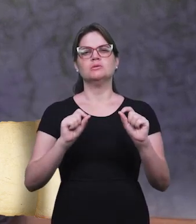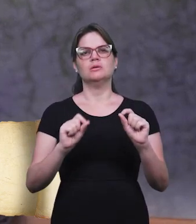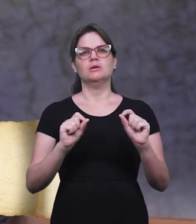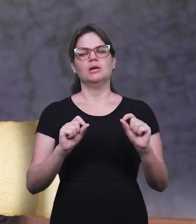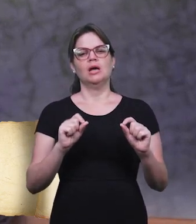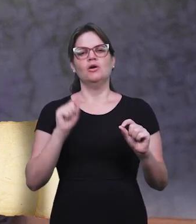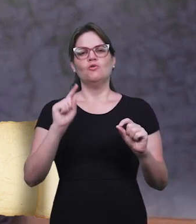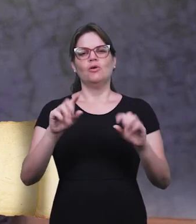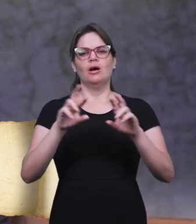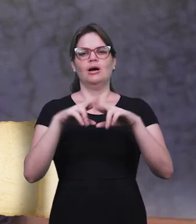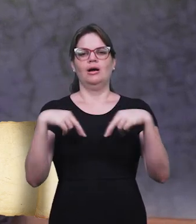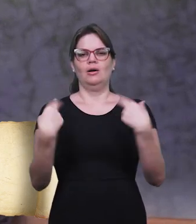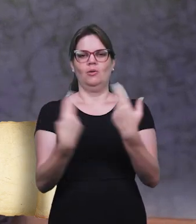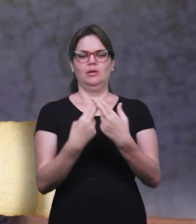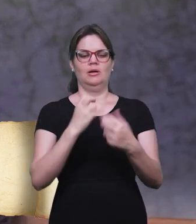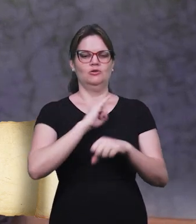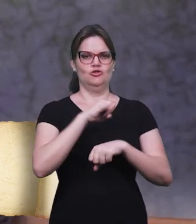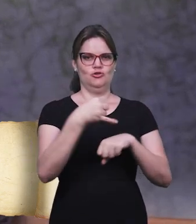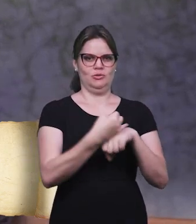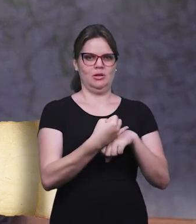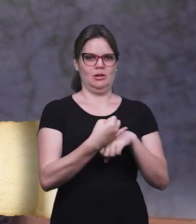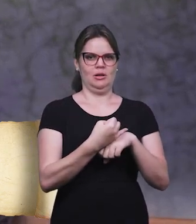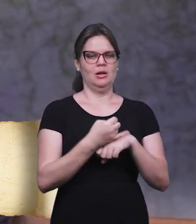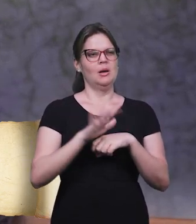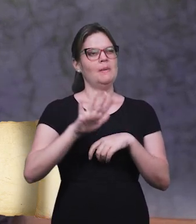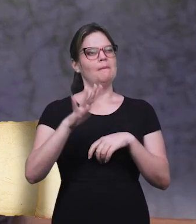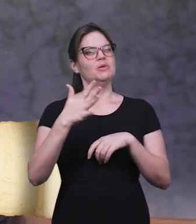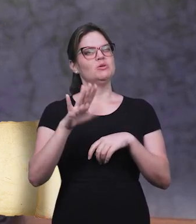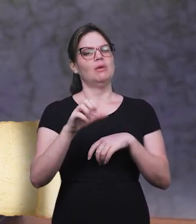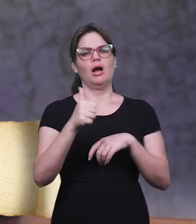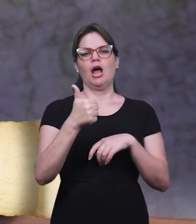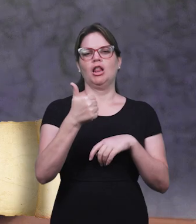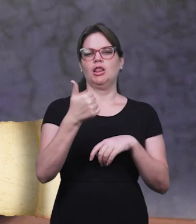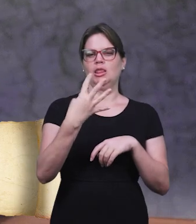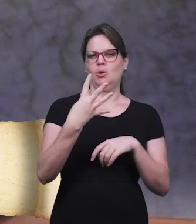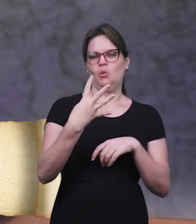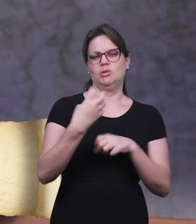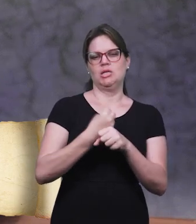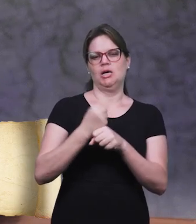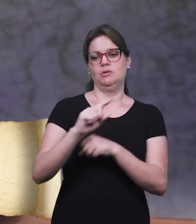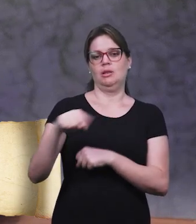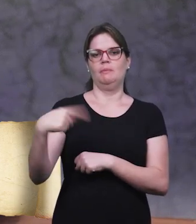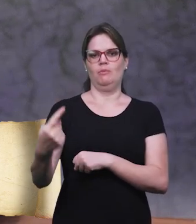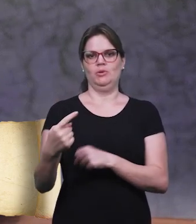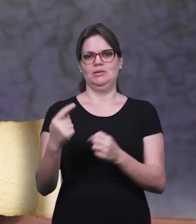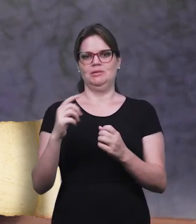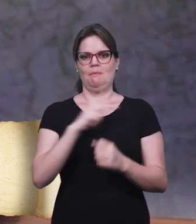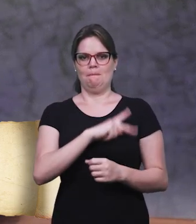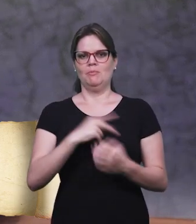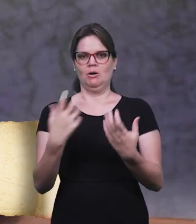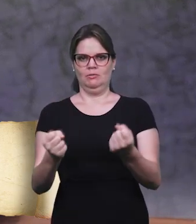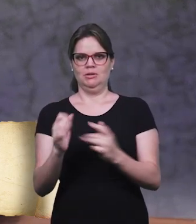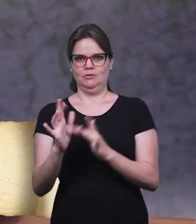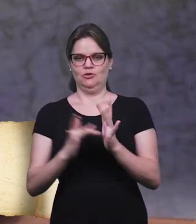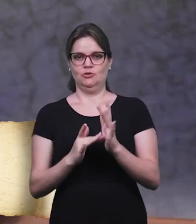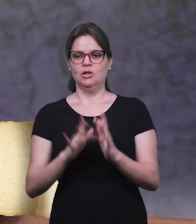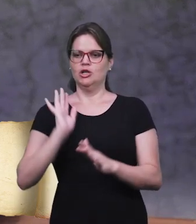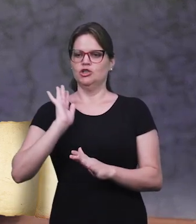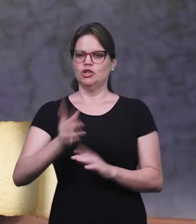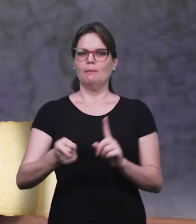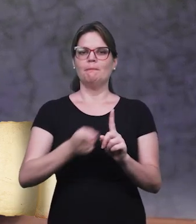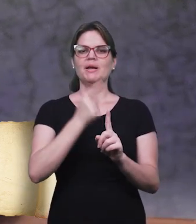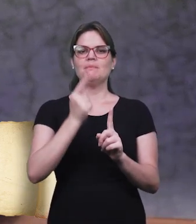primeira viagem nessa ocasião. E ele seguiu a Jerusalém com